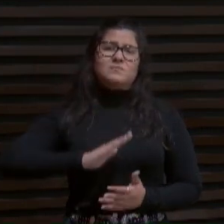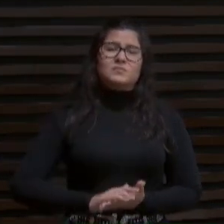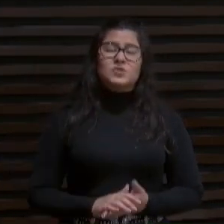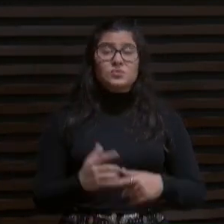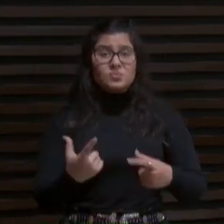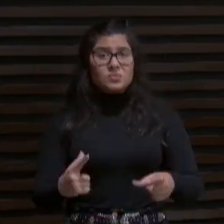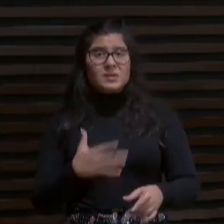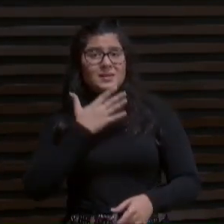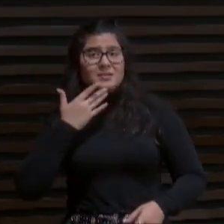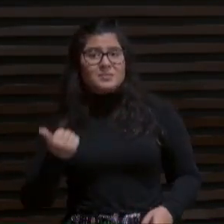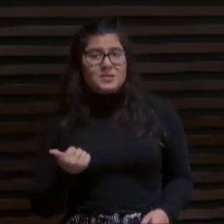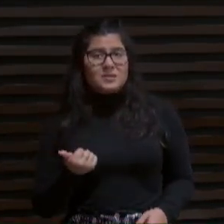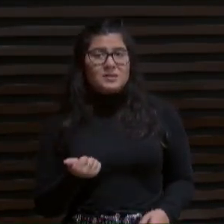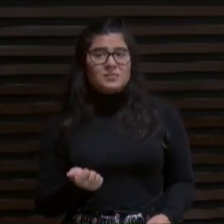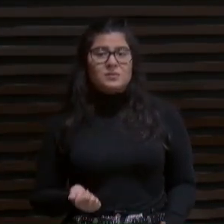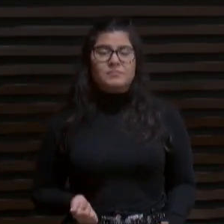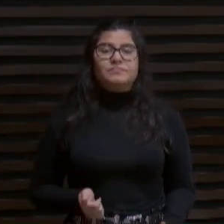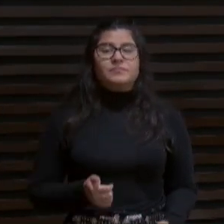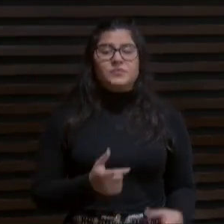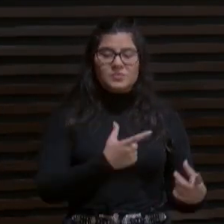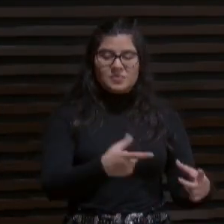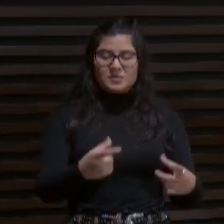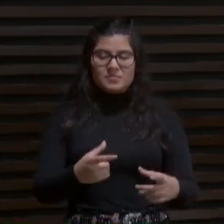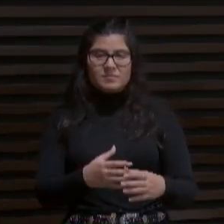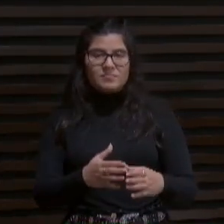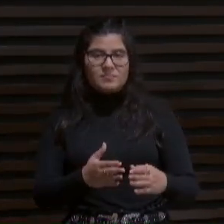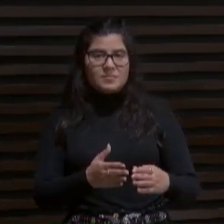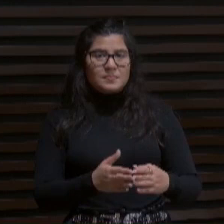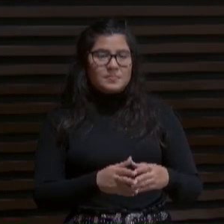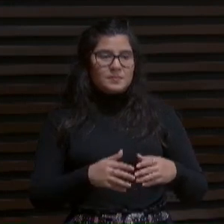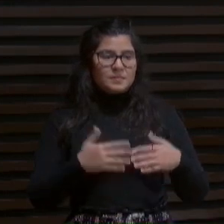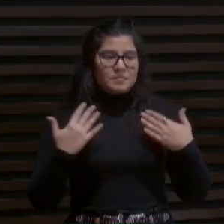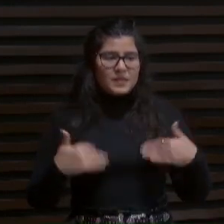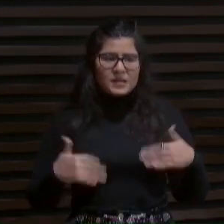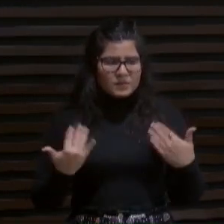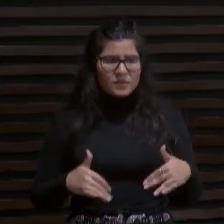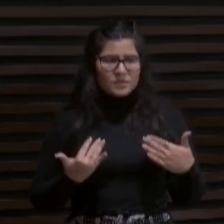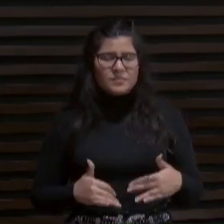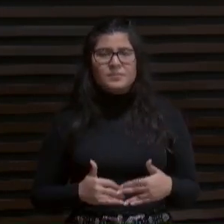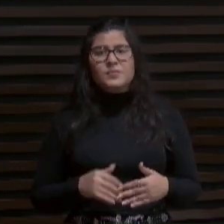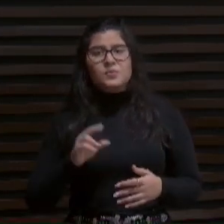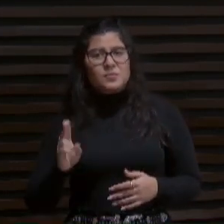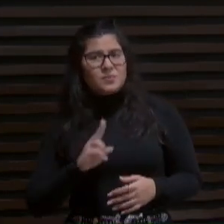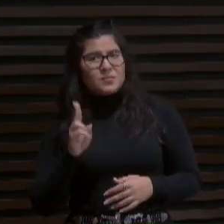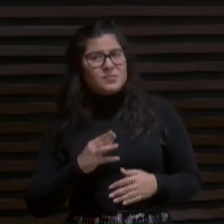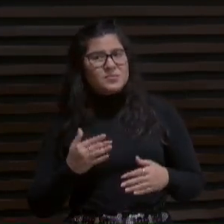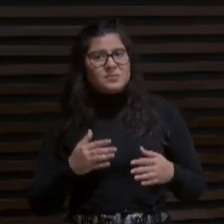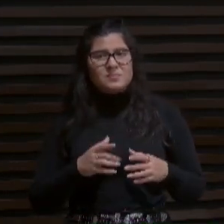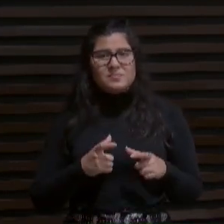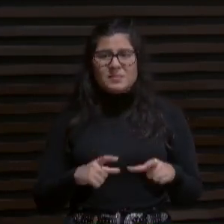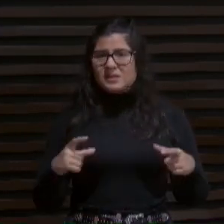melhor, num espaço infinitamente maior, com um uso muito maior. Quem que vai comprar uma